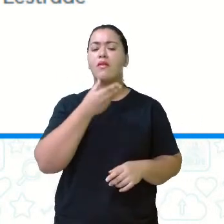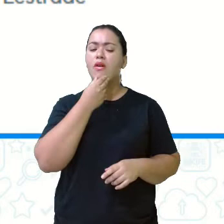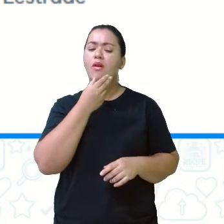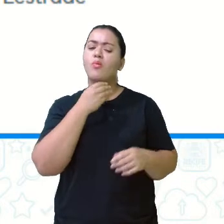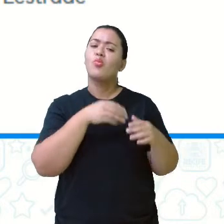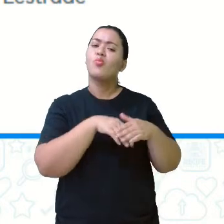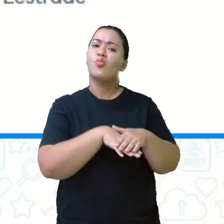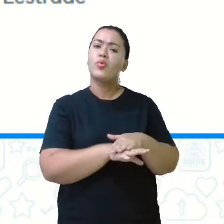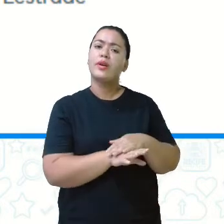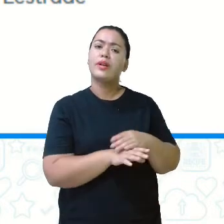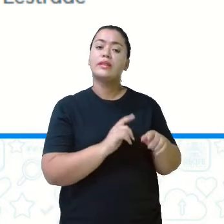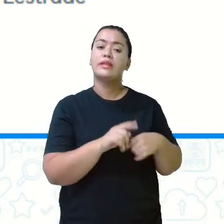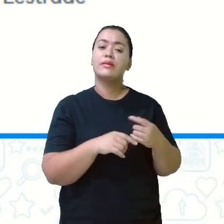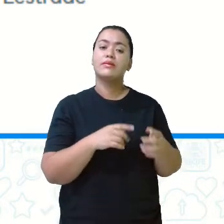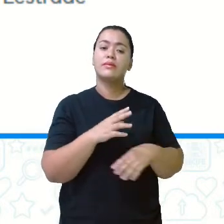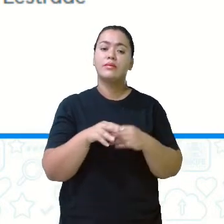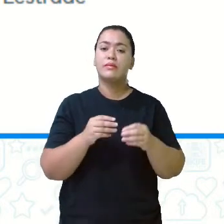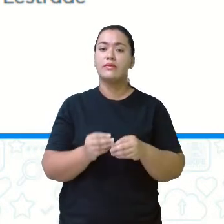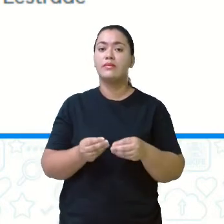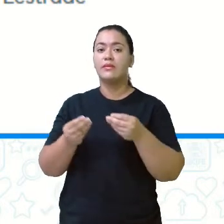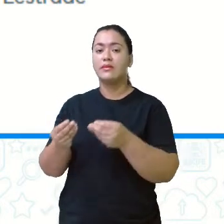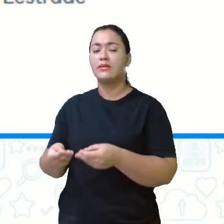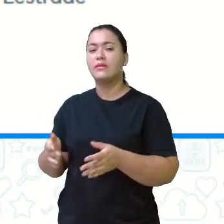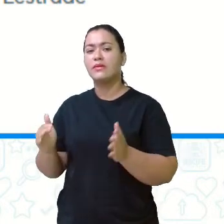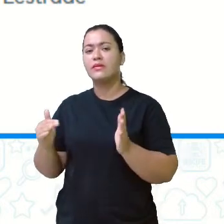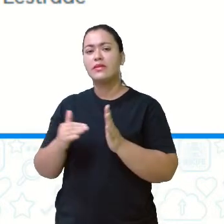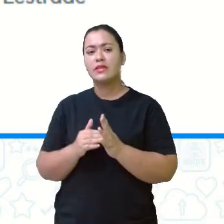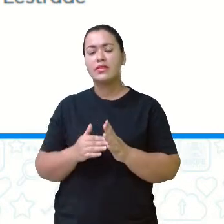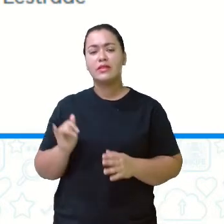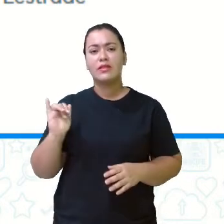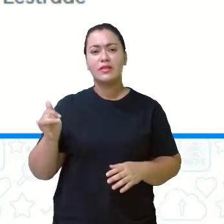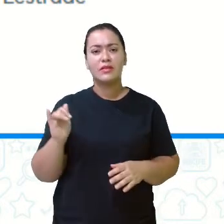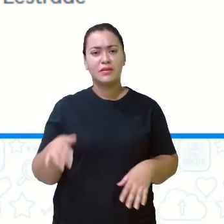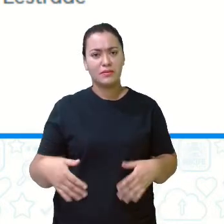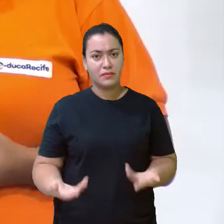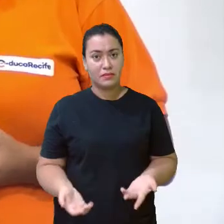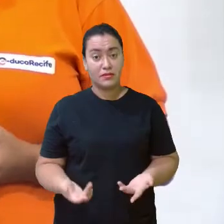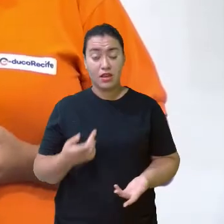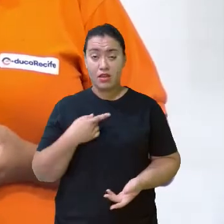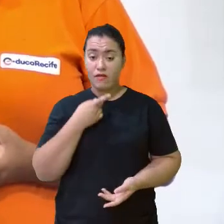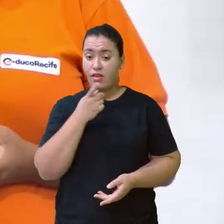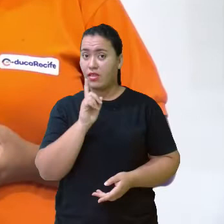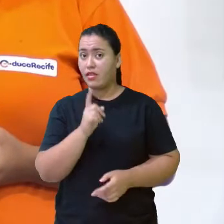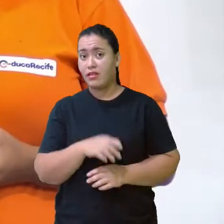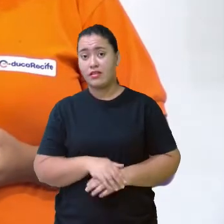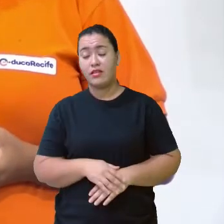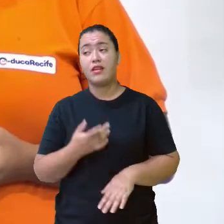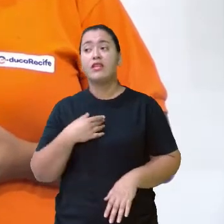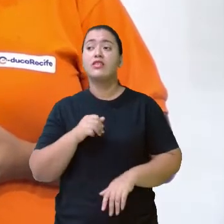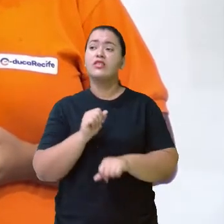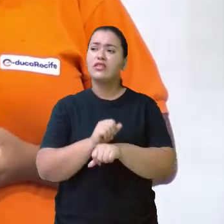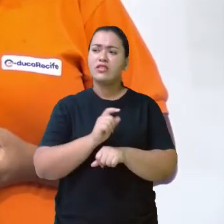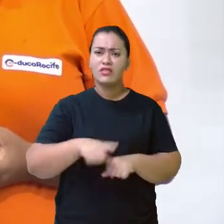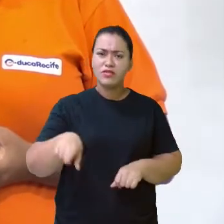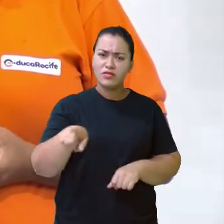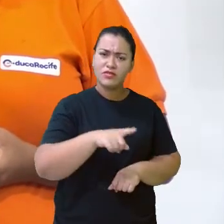guardado e que terminou a história com ela? Eu não vou falar. Eu vou deixar que